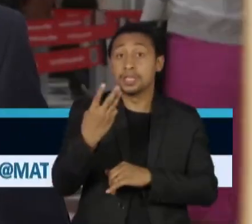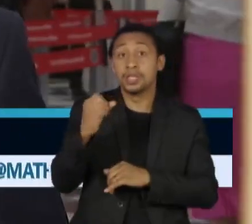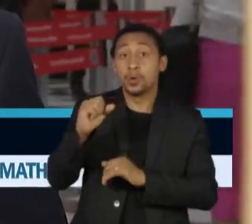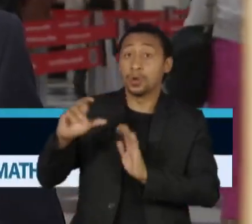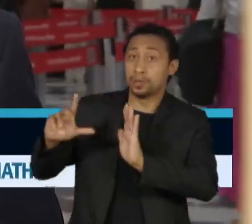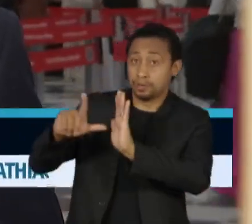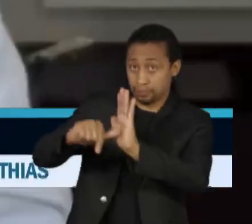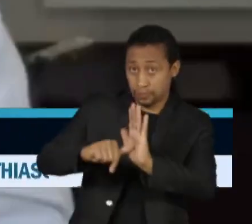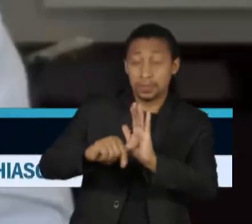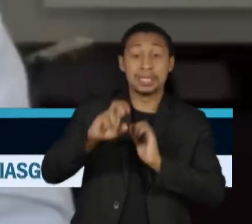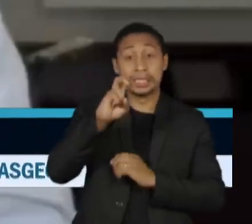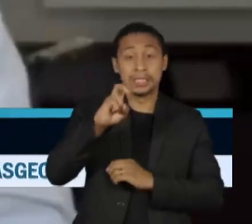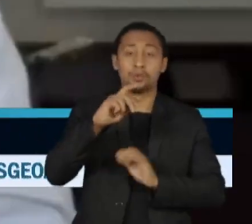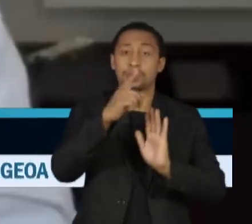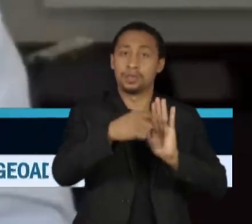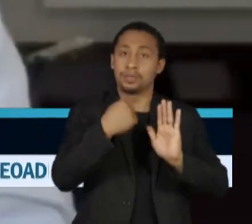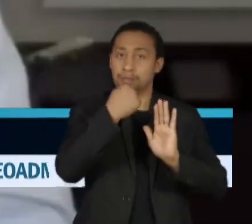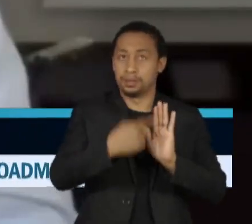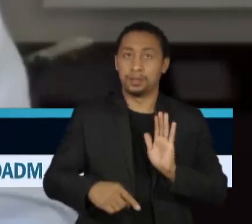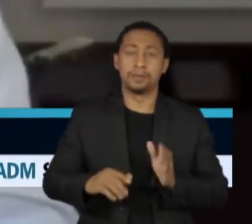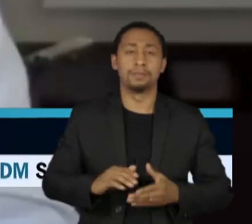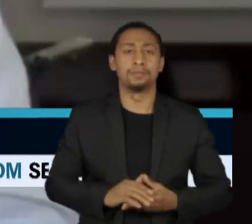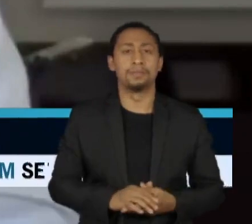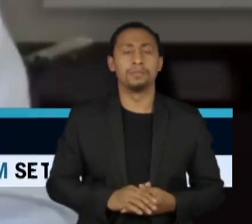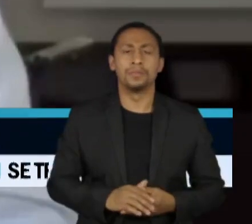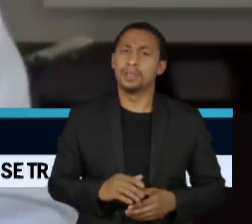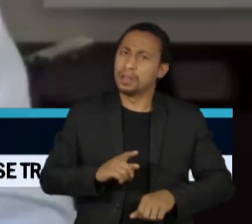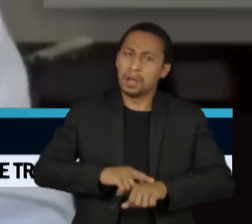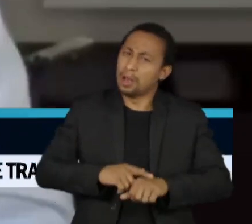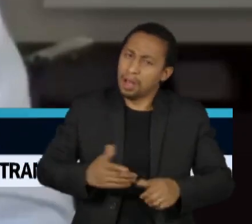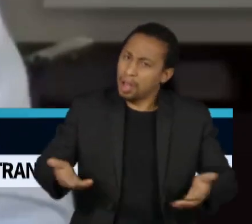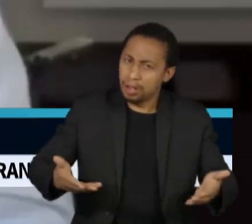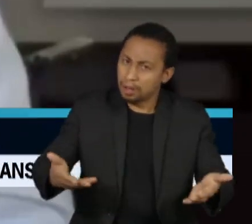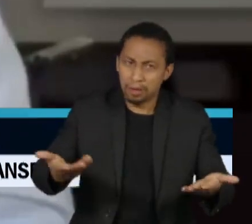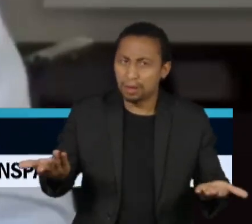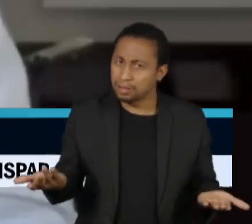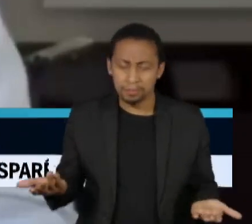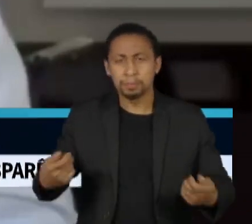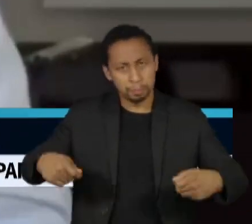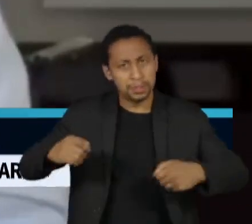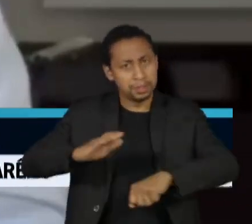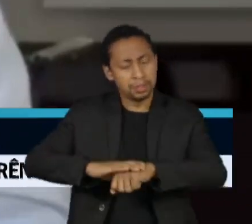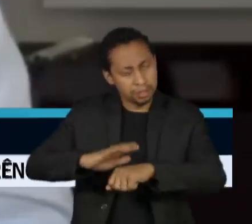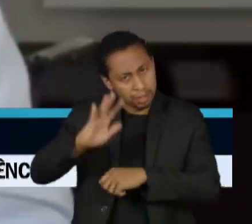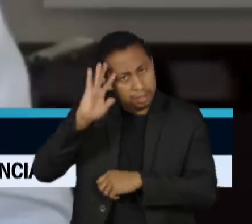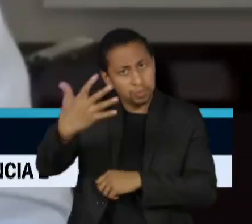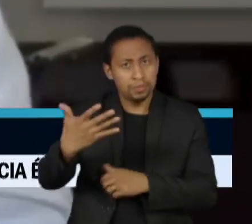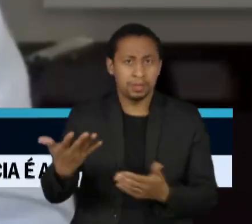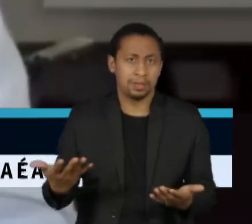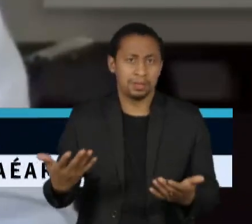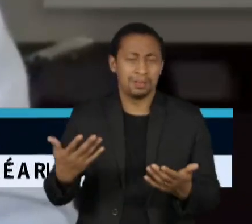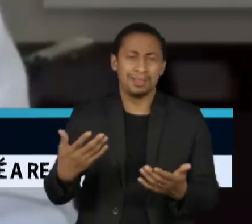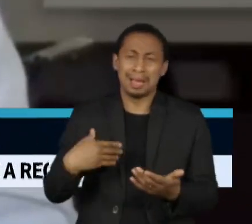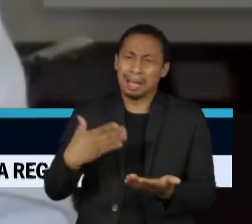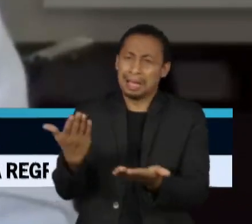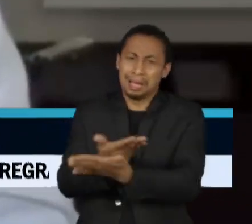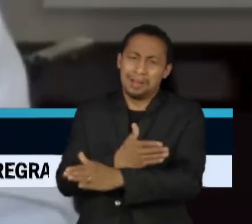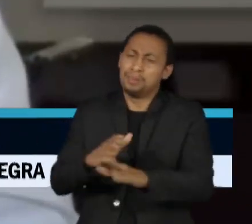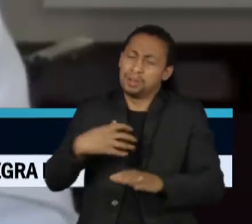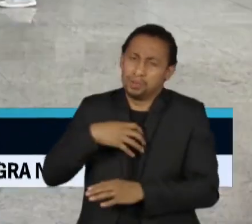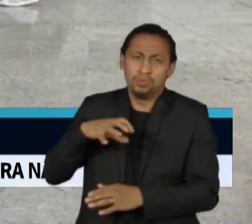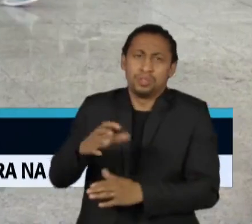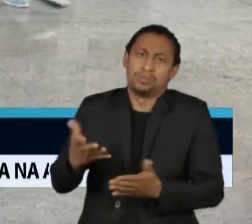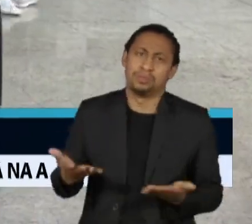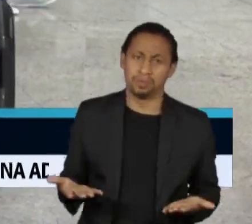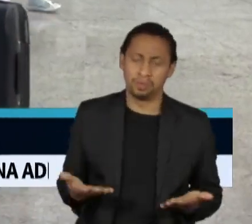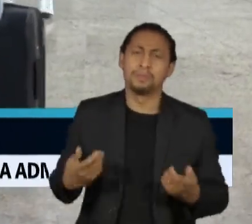foram cancelados. A hora é agora, o momento é esse e isso precisa ser feito. Tem que ter um basta. As empresas elas precisam